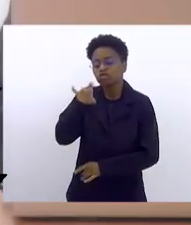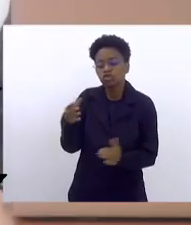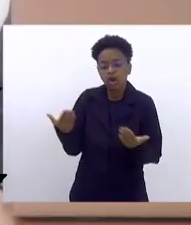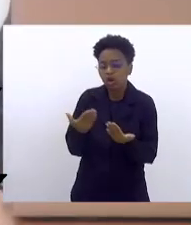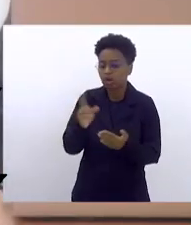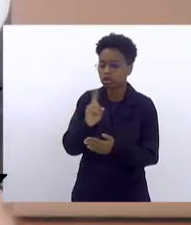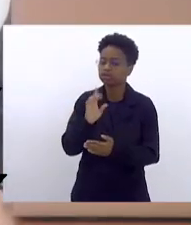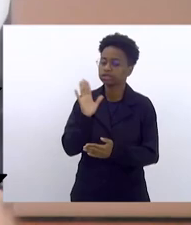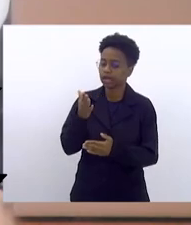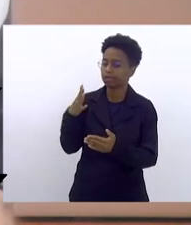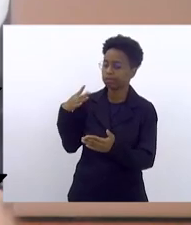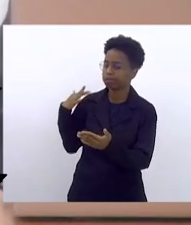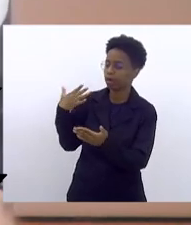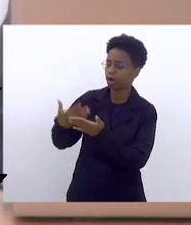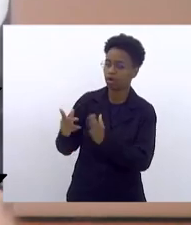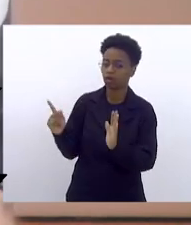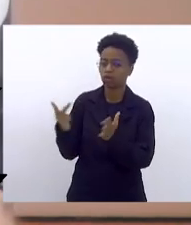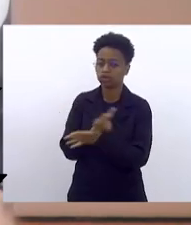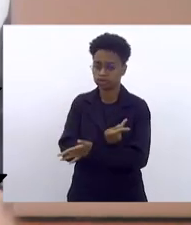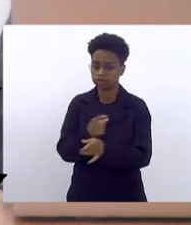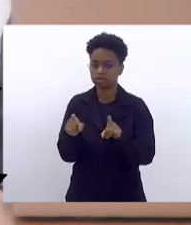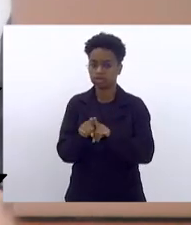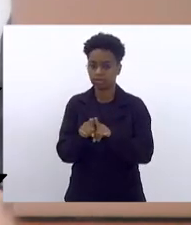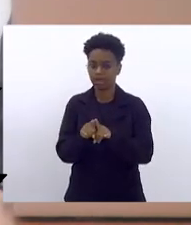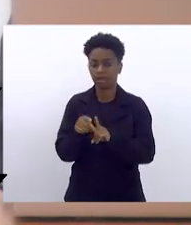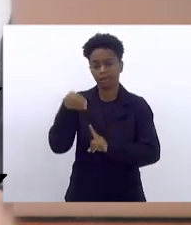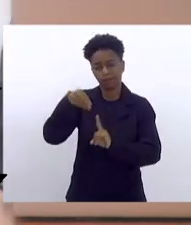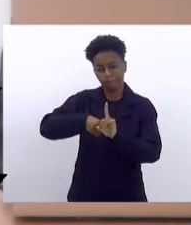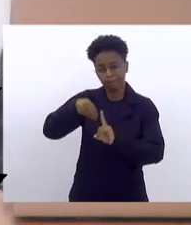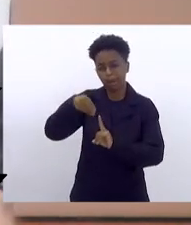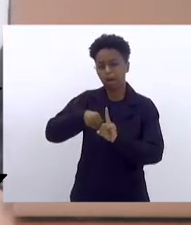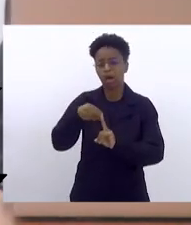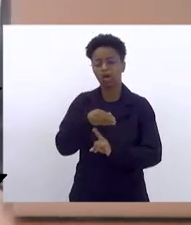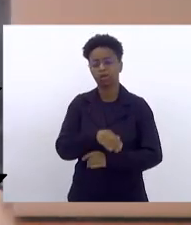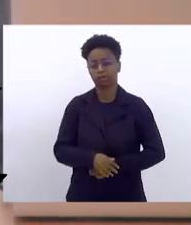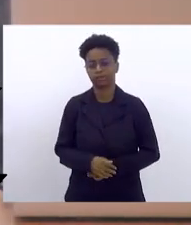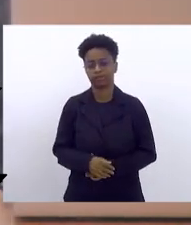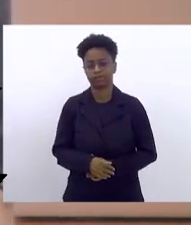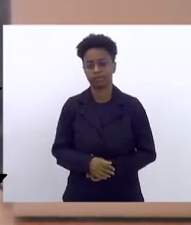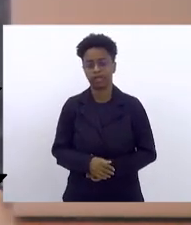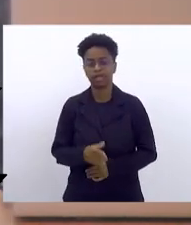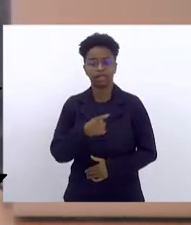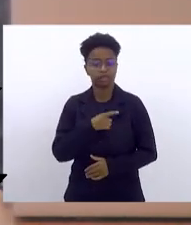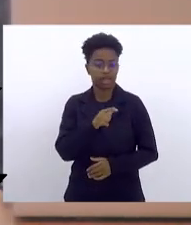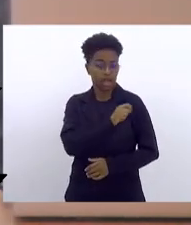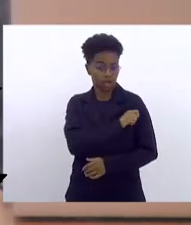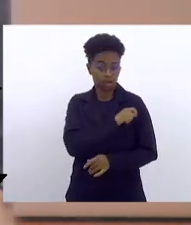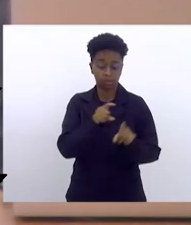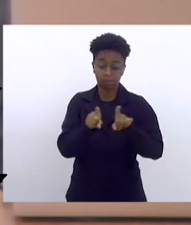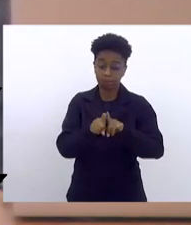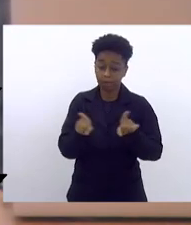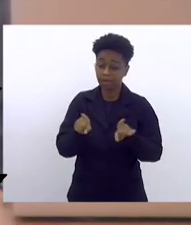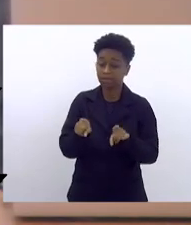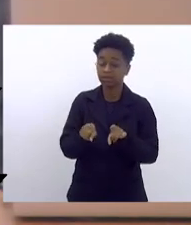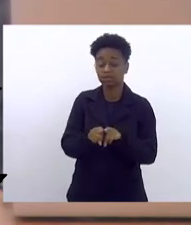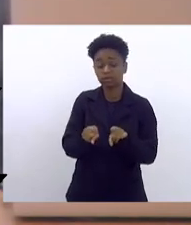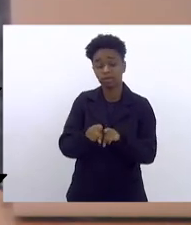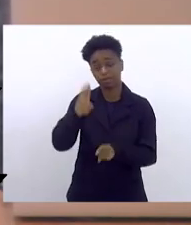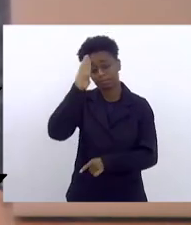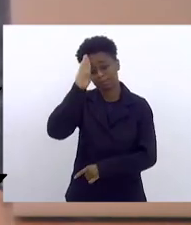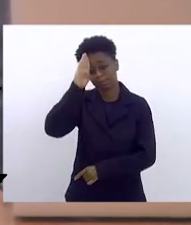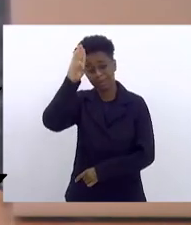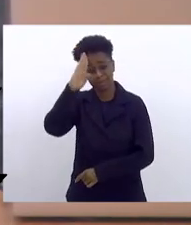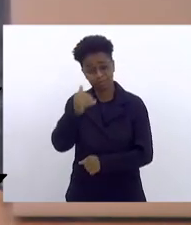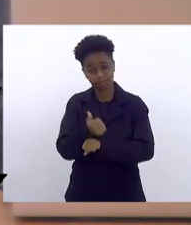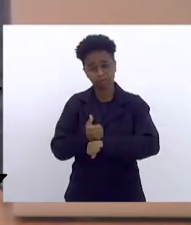já vem ocorrendo esse estado de vulnerabilidade de alunos e principalmente dos profissionais